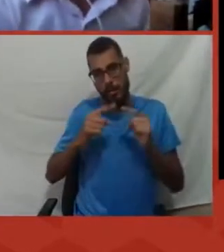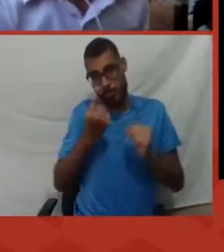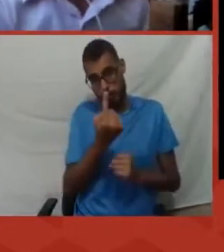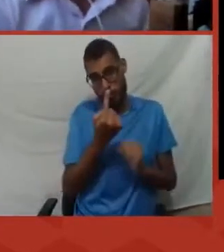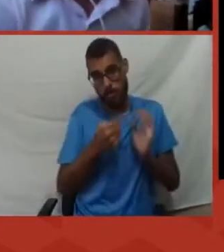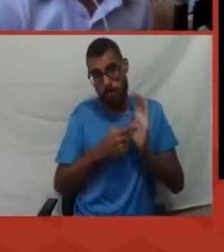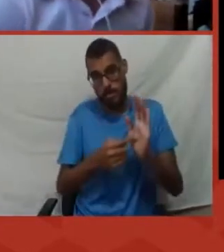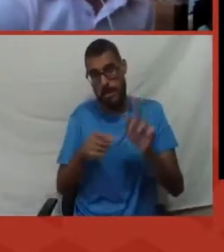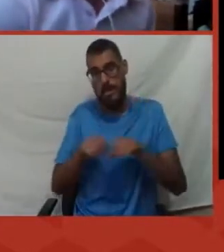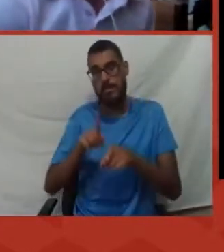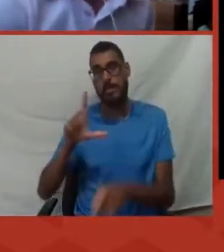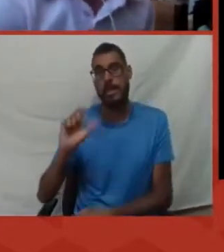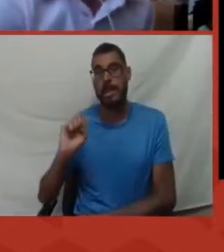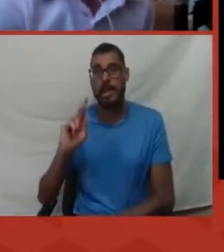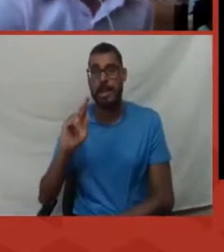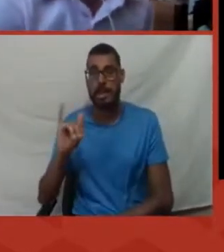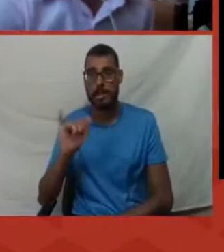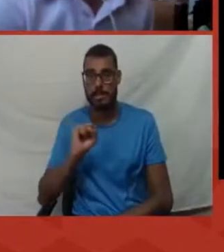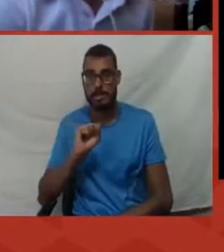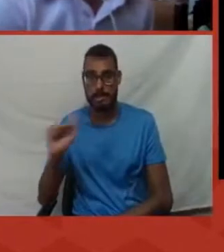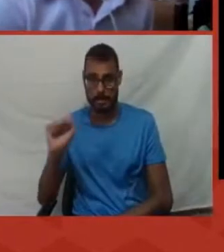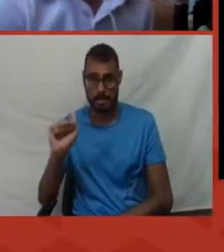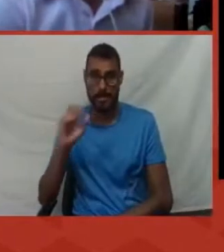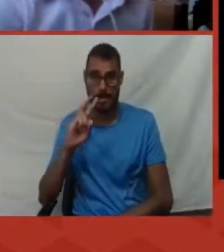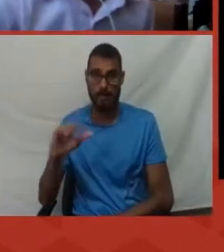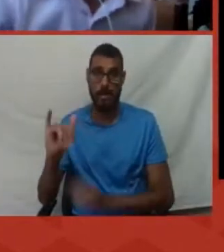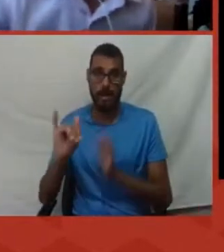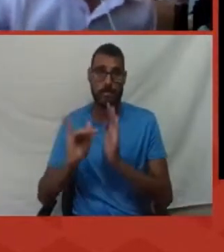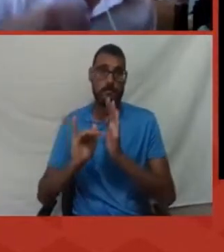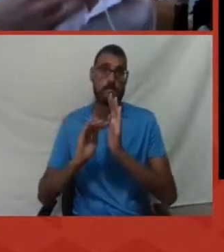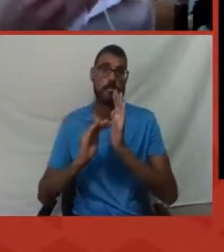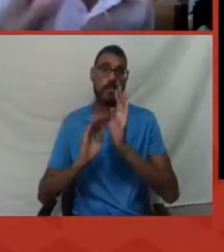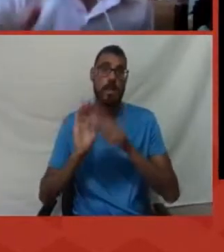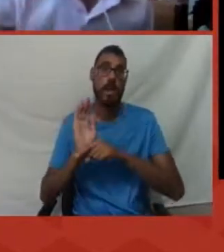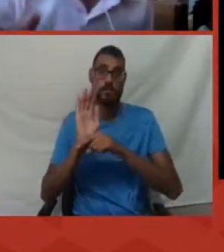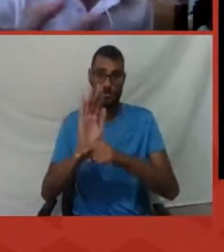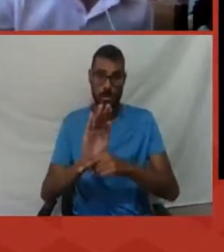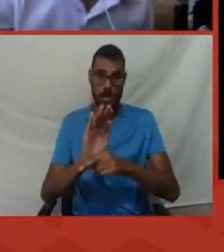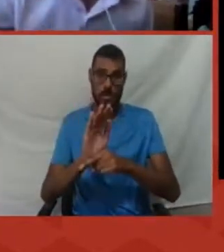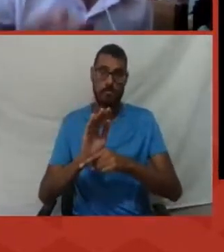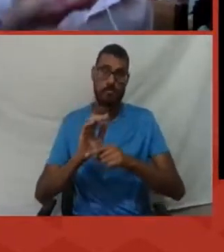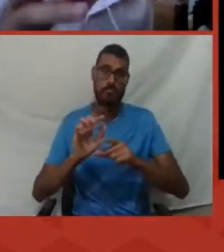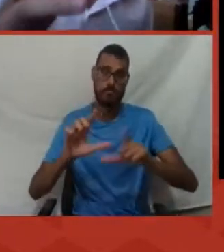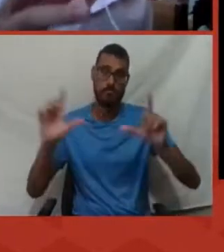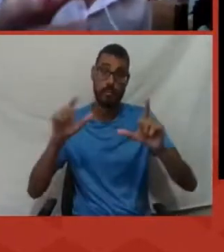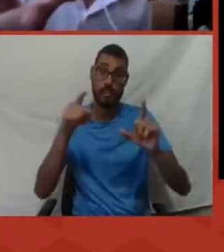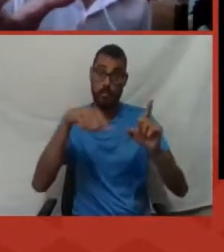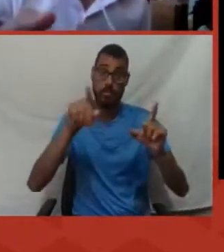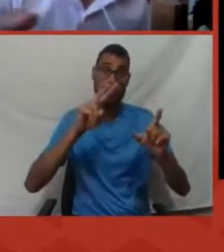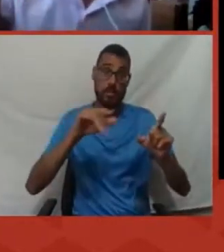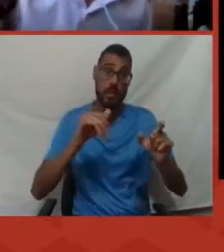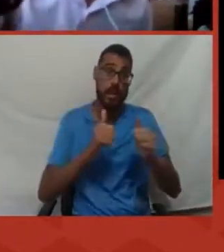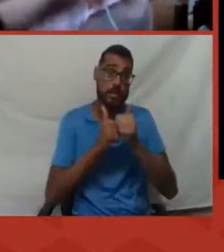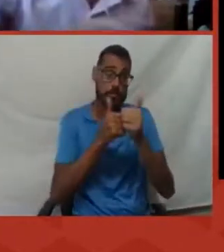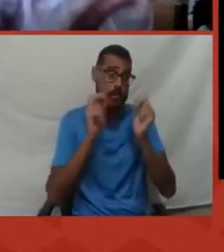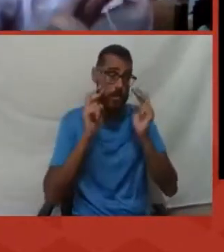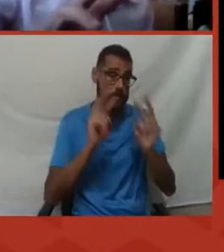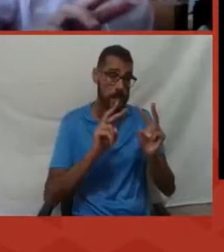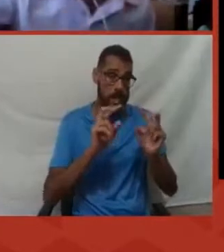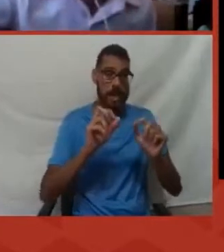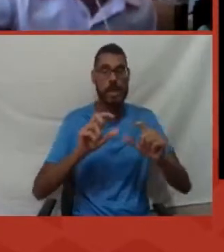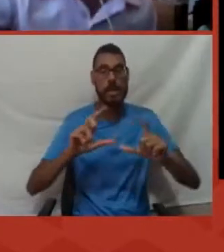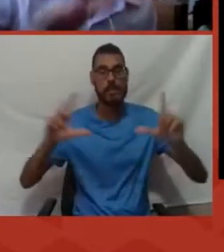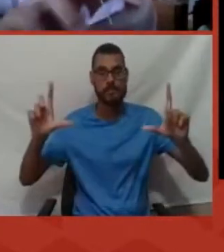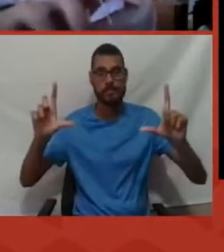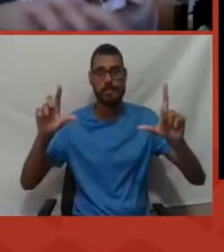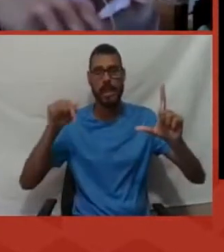transmissão. Isso já está lá no Google Meet. Então, o que vocês vão ver transmitido é a tela do Google